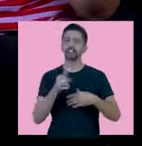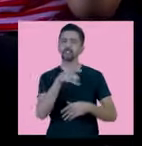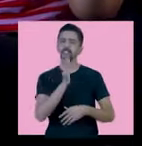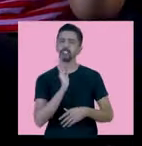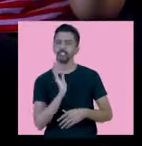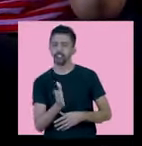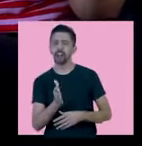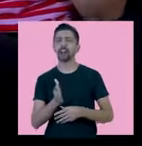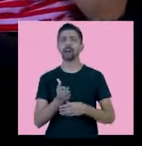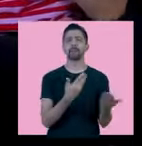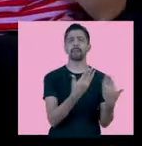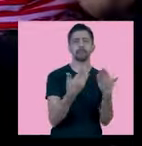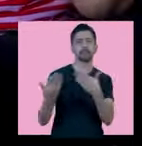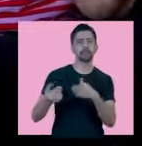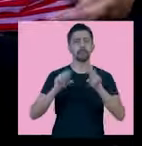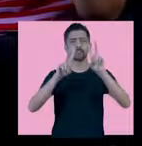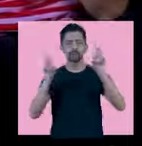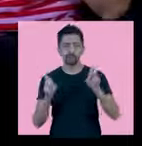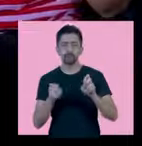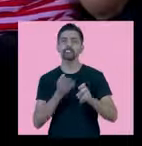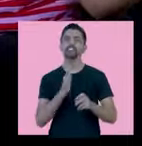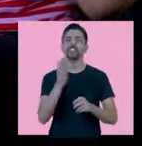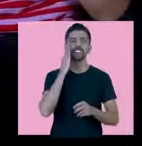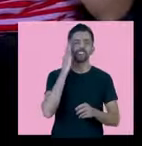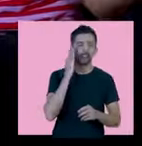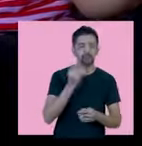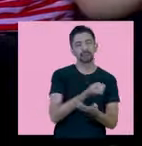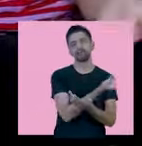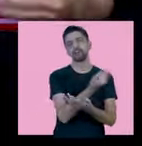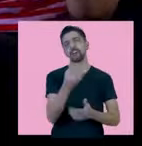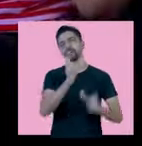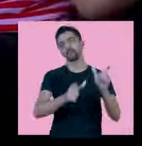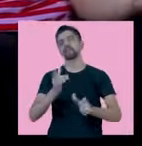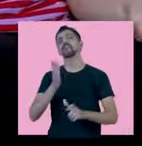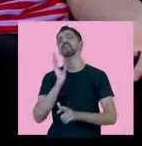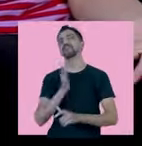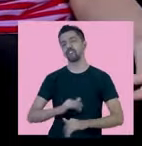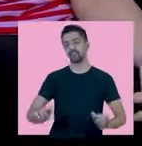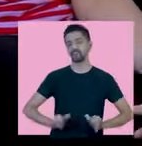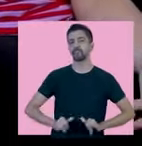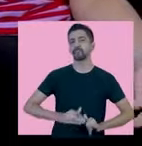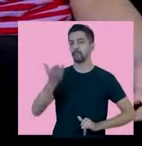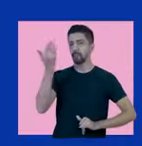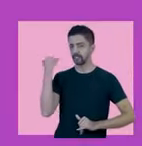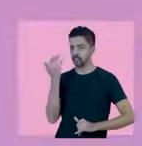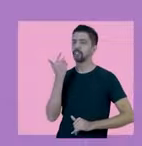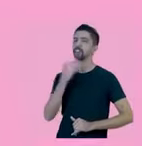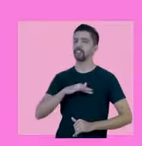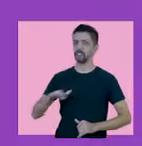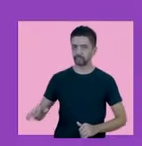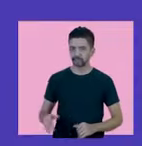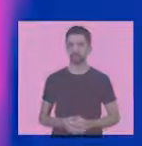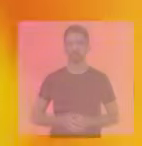alguma roda de conversa, já sabe que muita gente refere ter sofrido algum tipo de abuso quando criança.